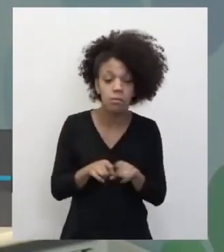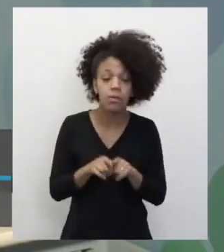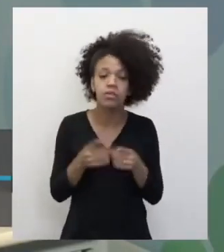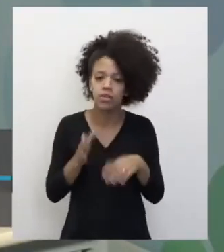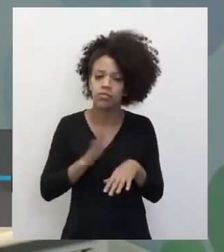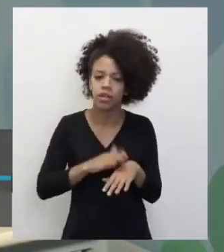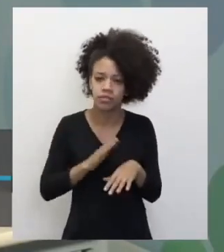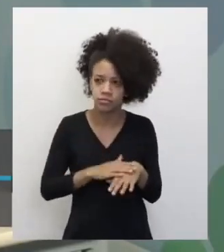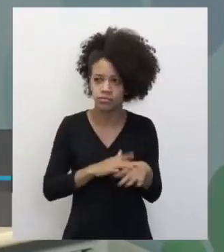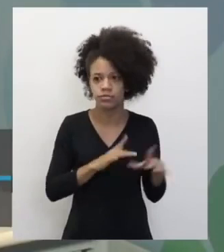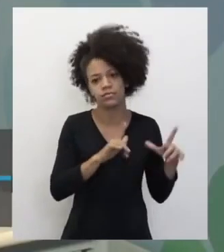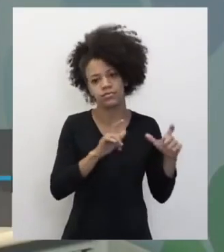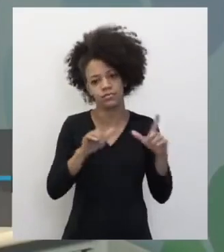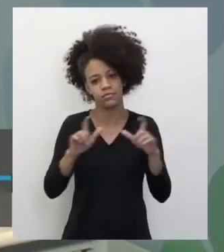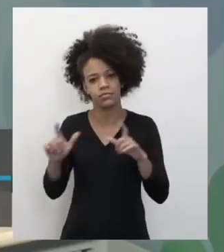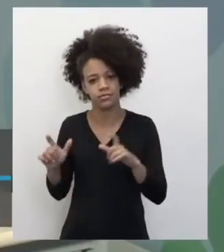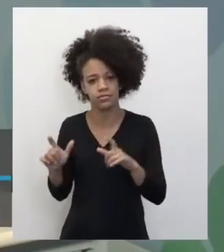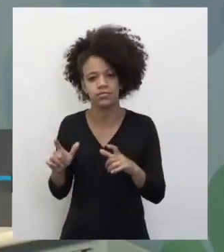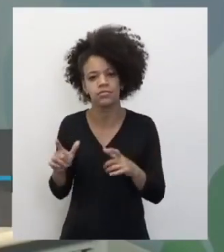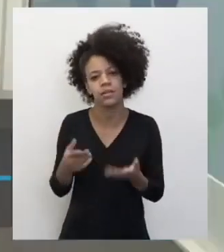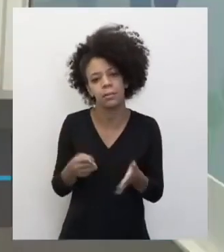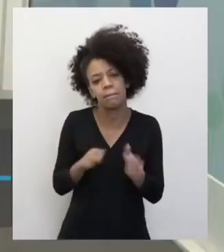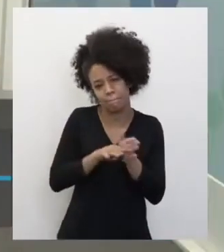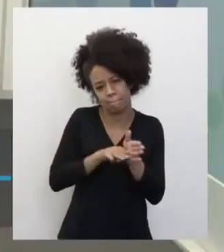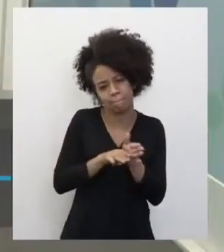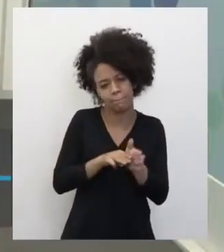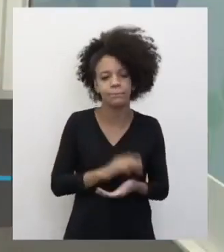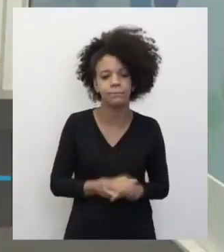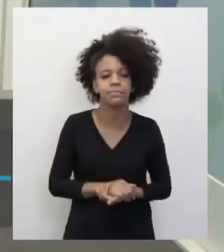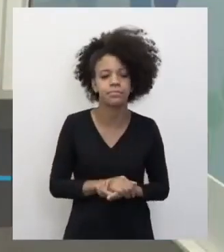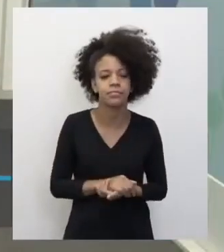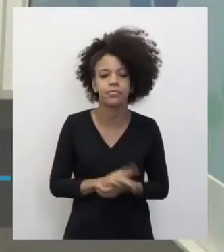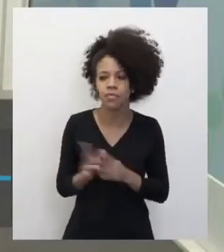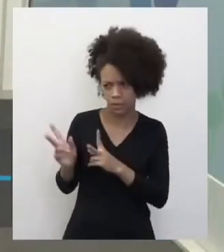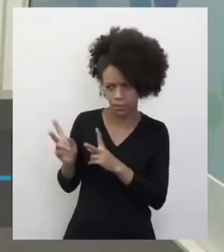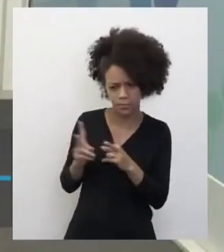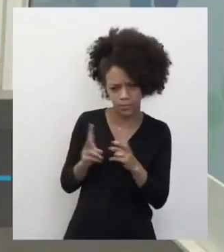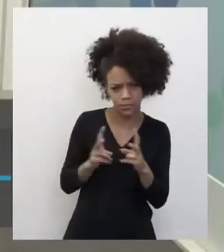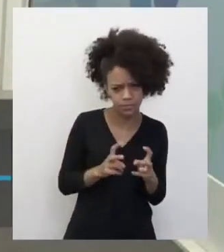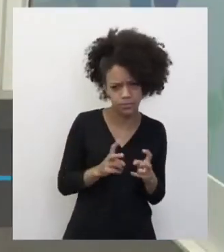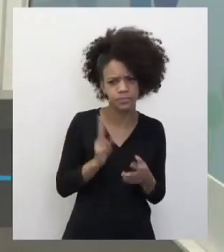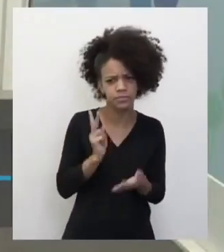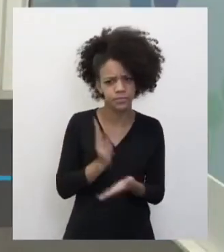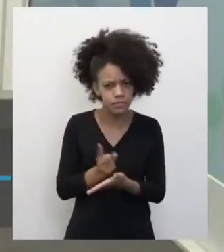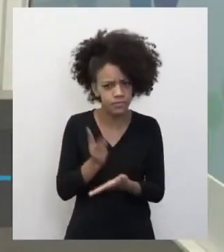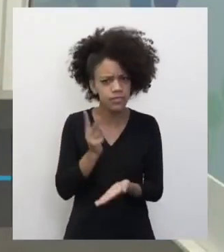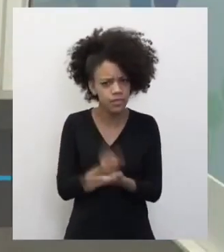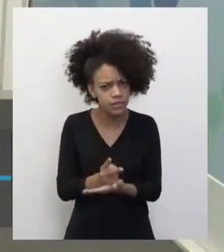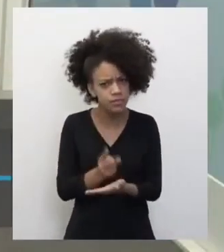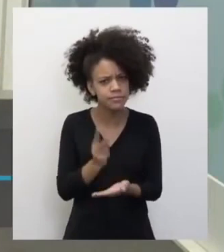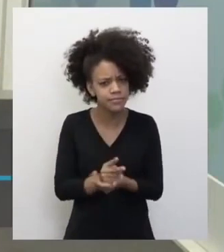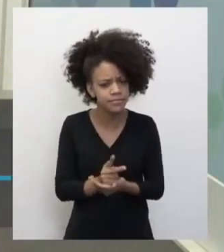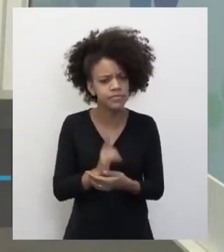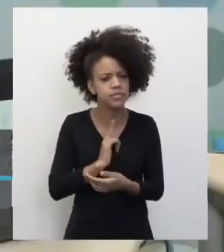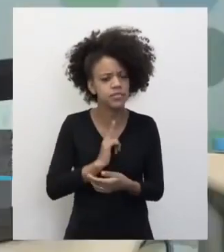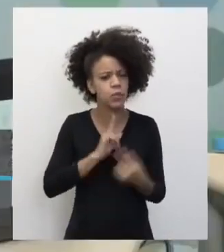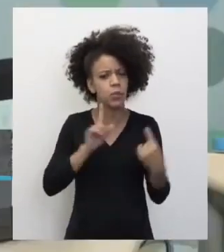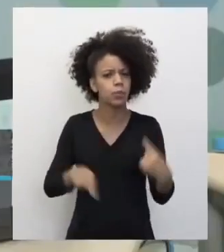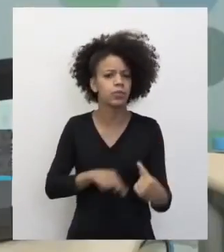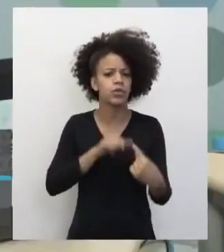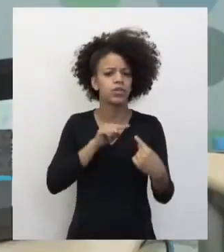isso mais, assim, metódico, né? Tá, mas vocês estão percebendo, sempre existe objetivo